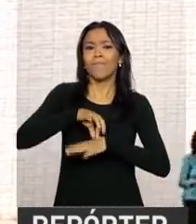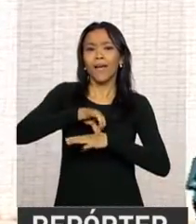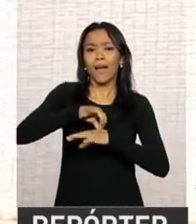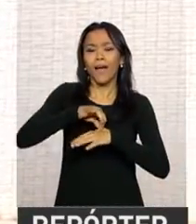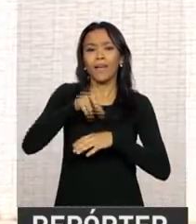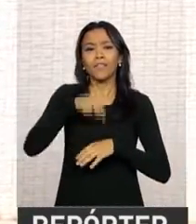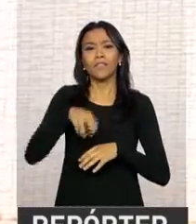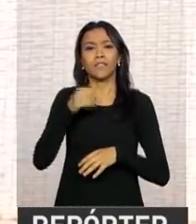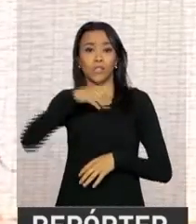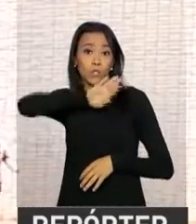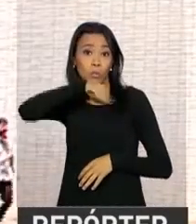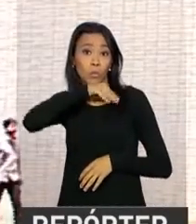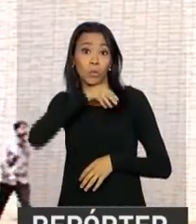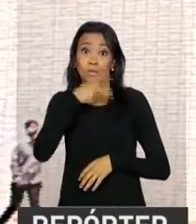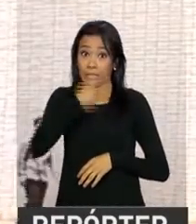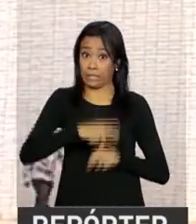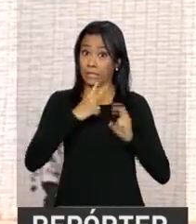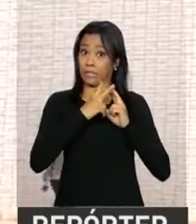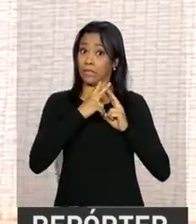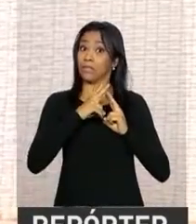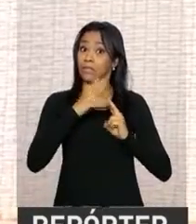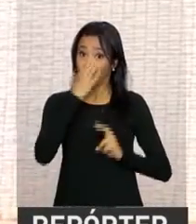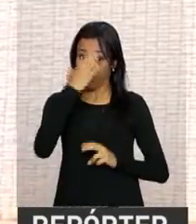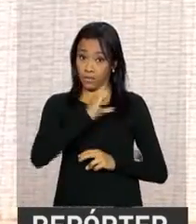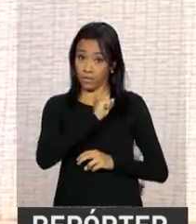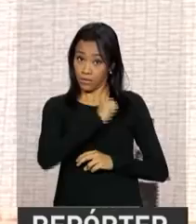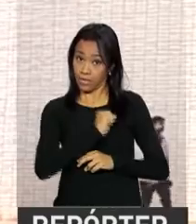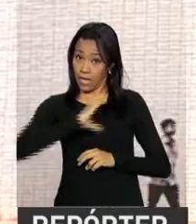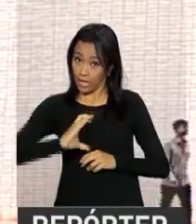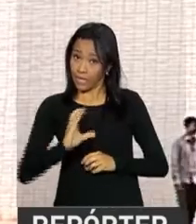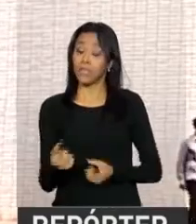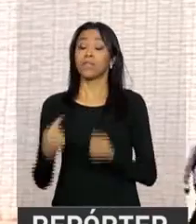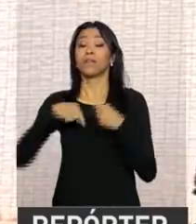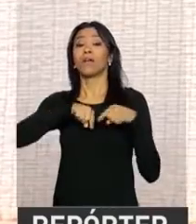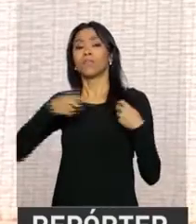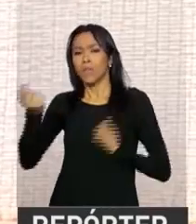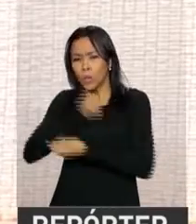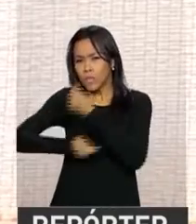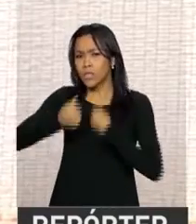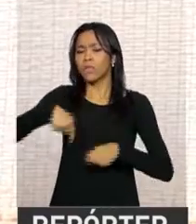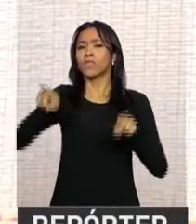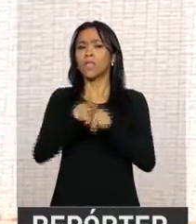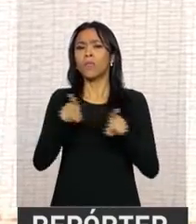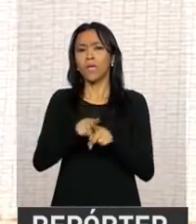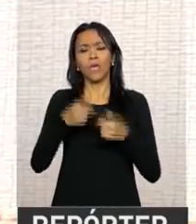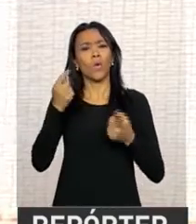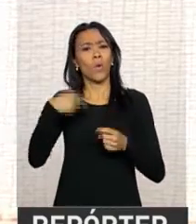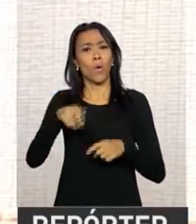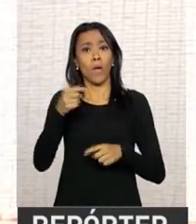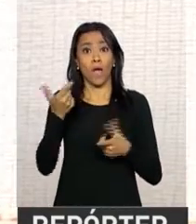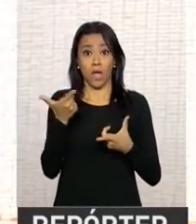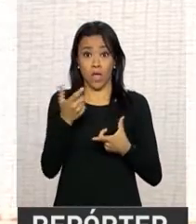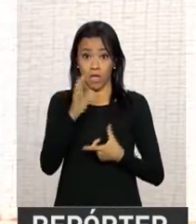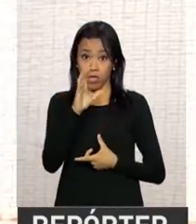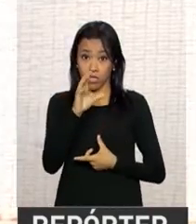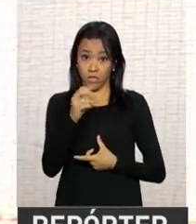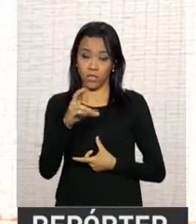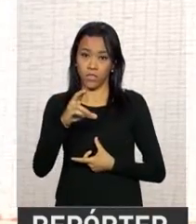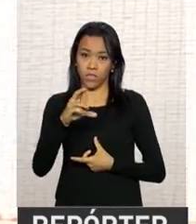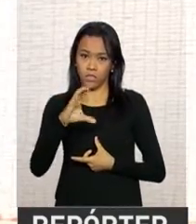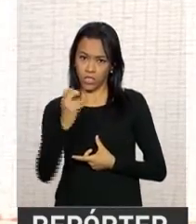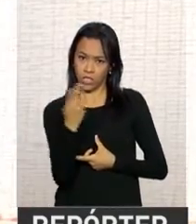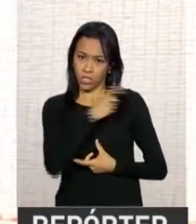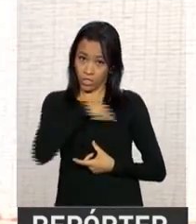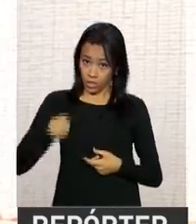de santa catarina para exportação com os chineses empresários brasileiros aceitaram a venda de diversos produtos como grãos